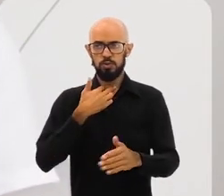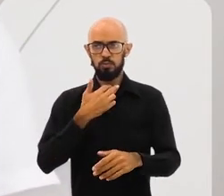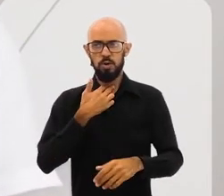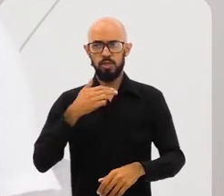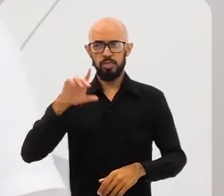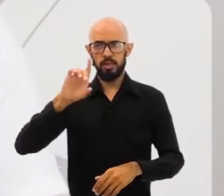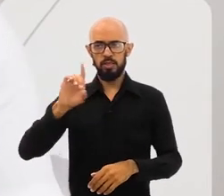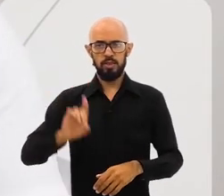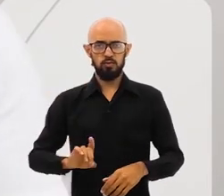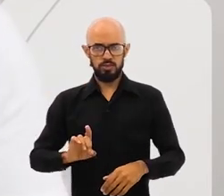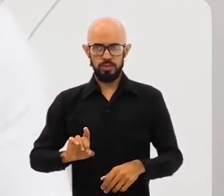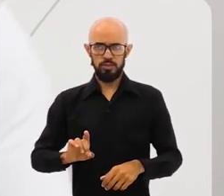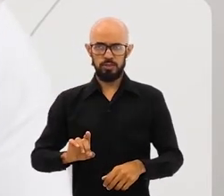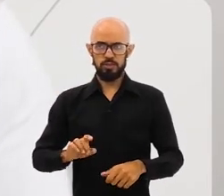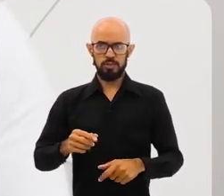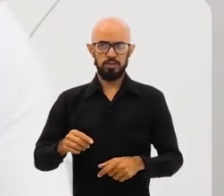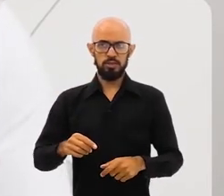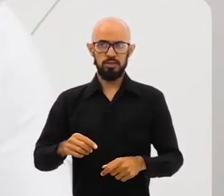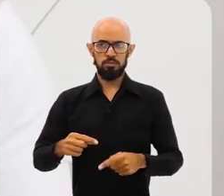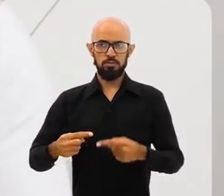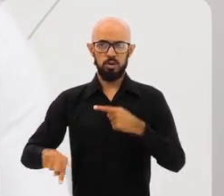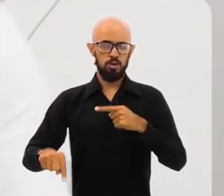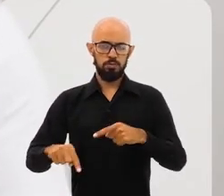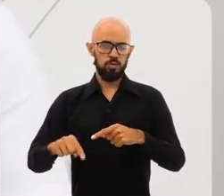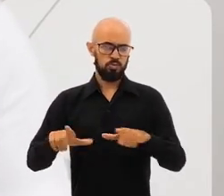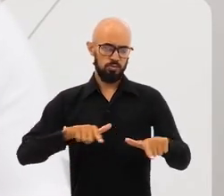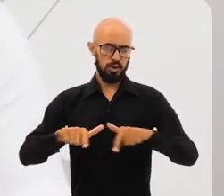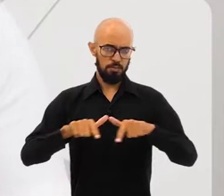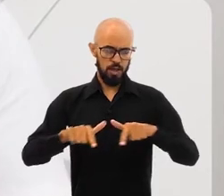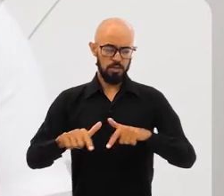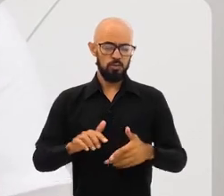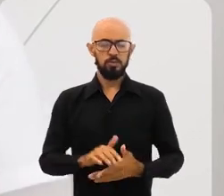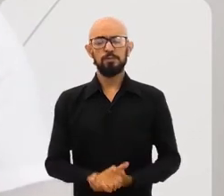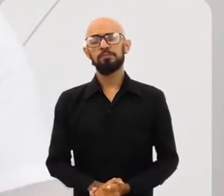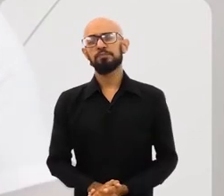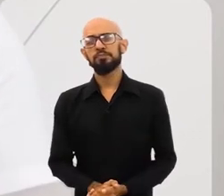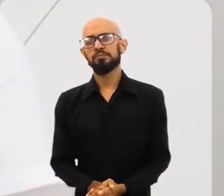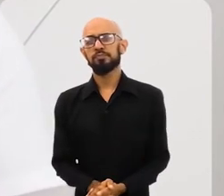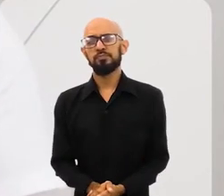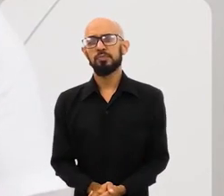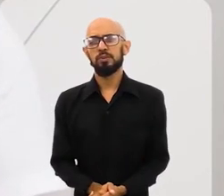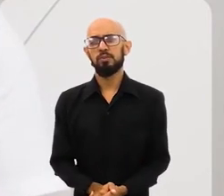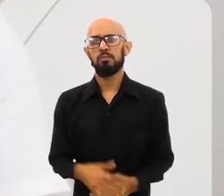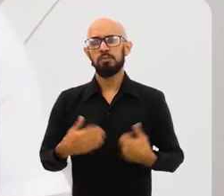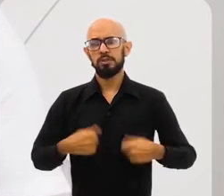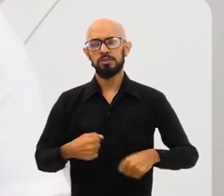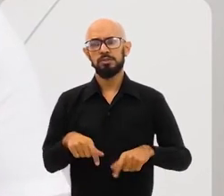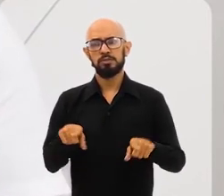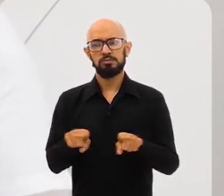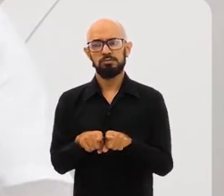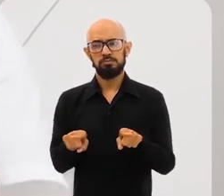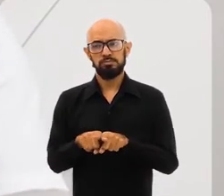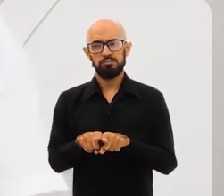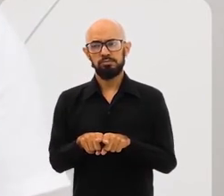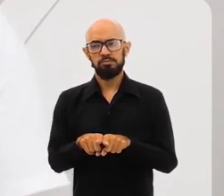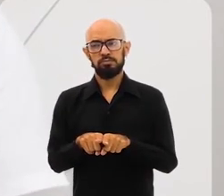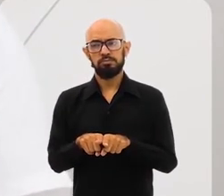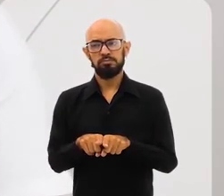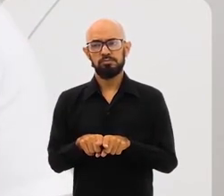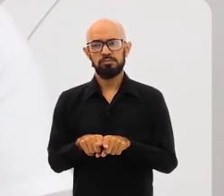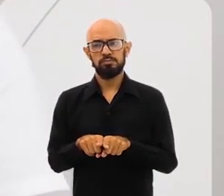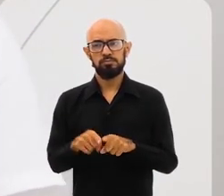deficiências físicas que te impeça o Léo o trabalho de fa e precisa se ter aí de fato